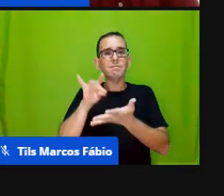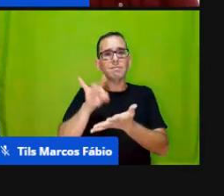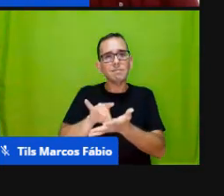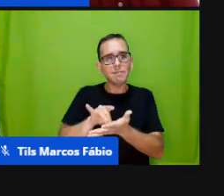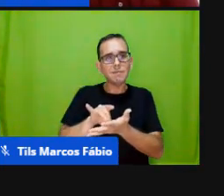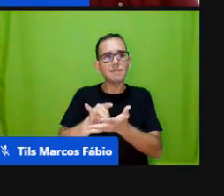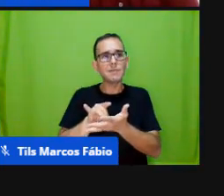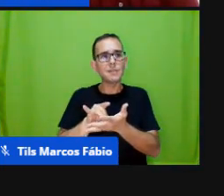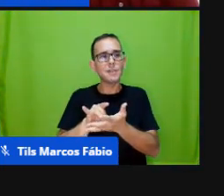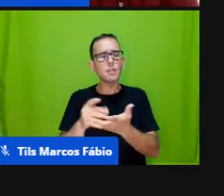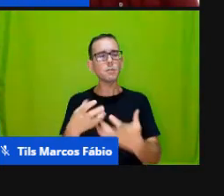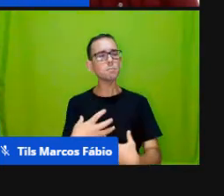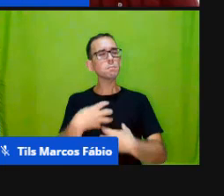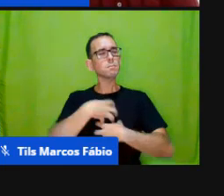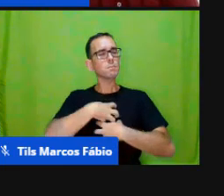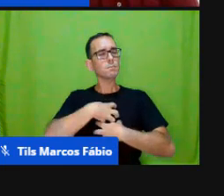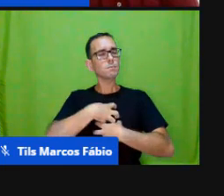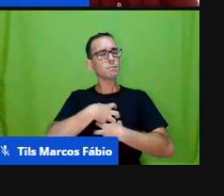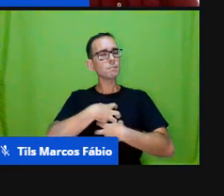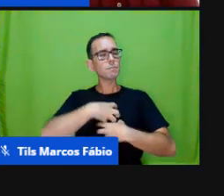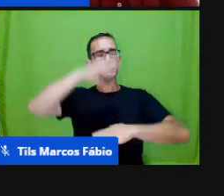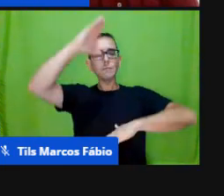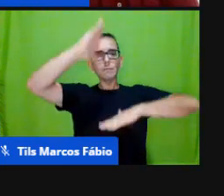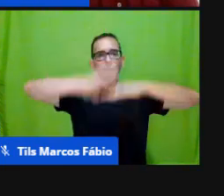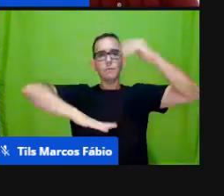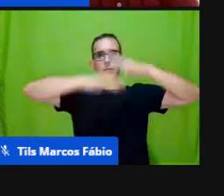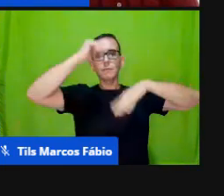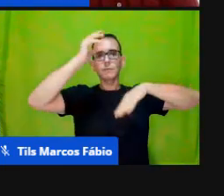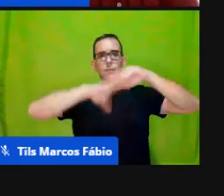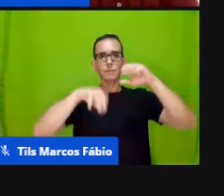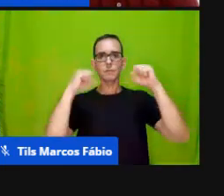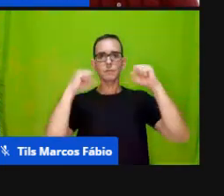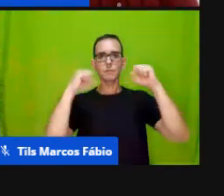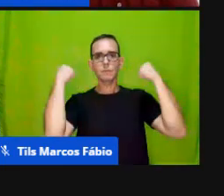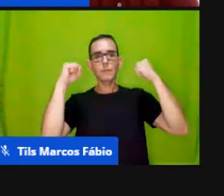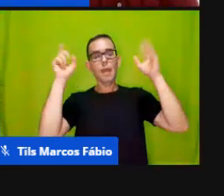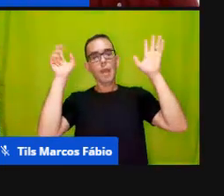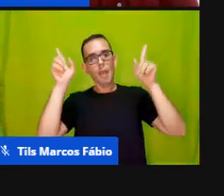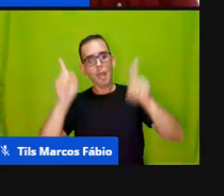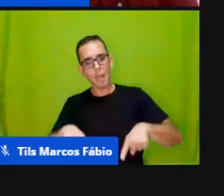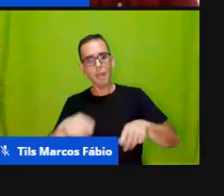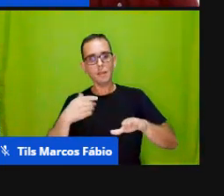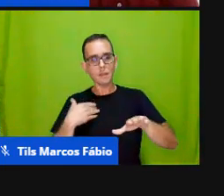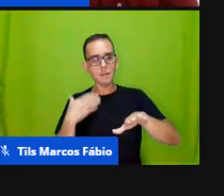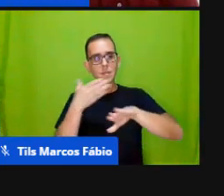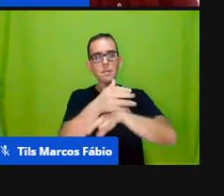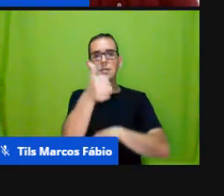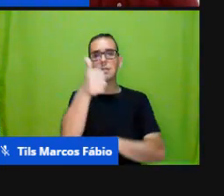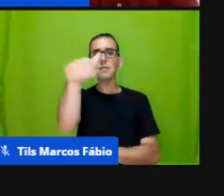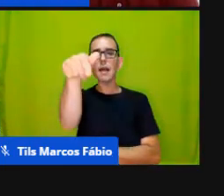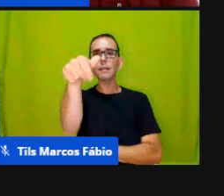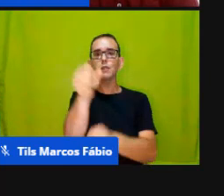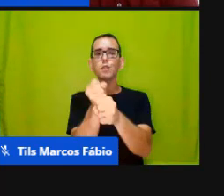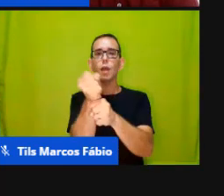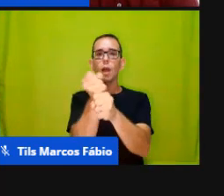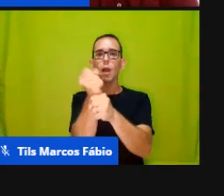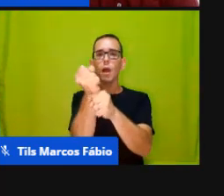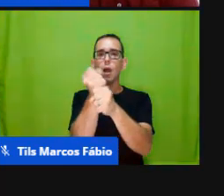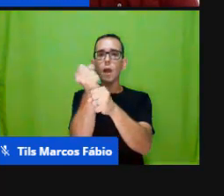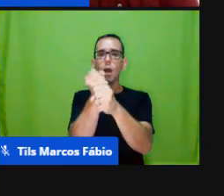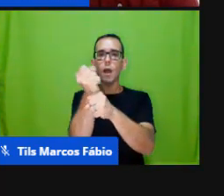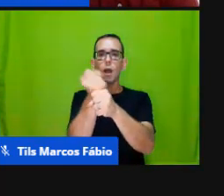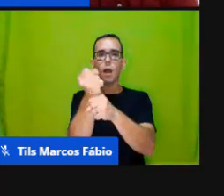e o meu sedimento maior como profissional é ter participado desses 17 anos